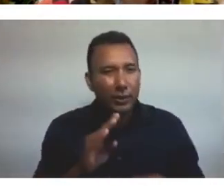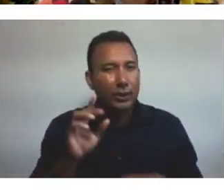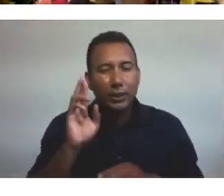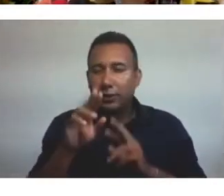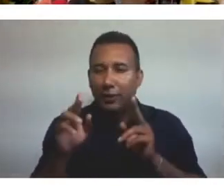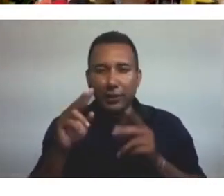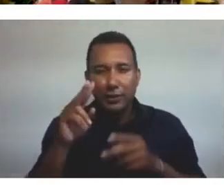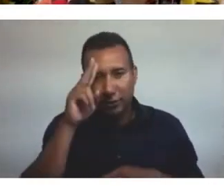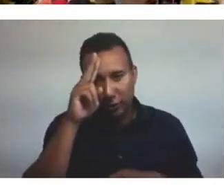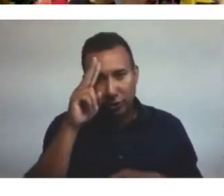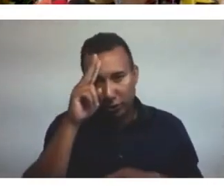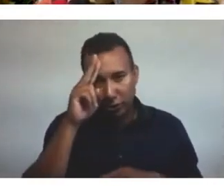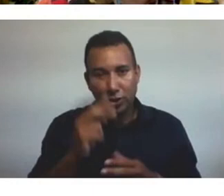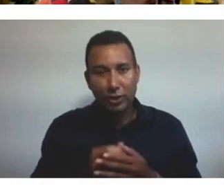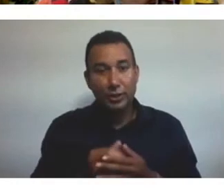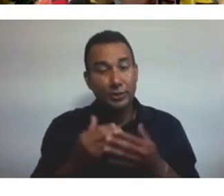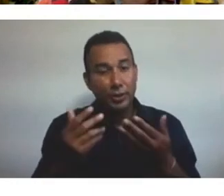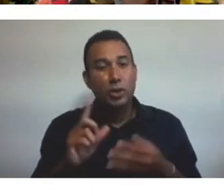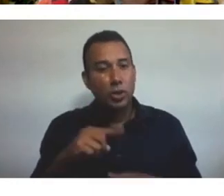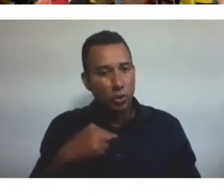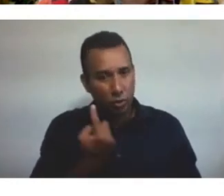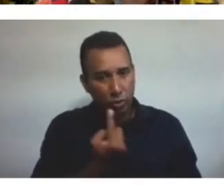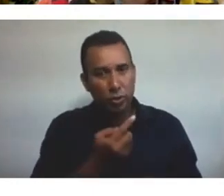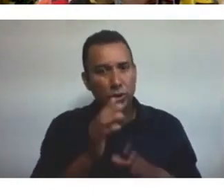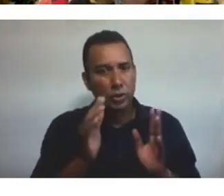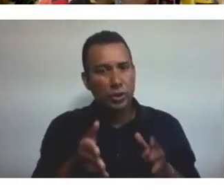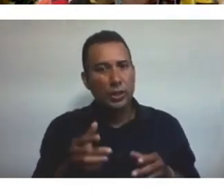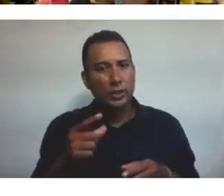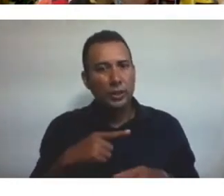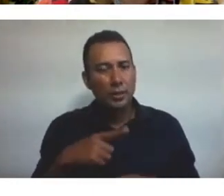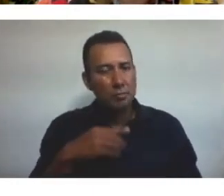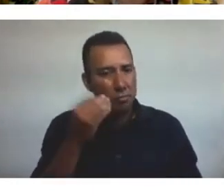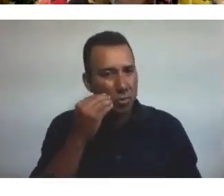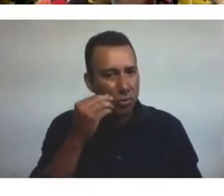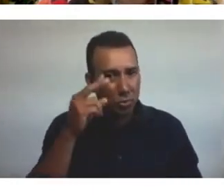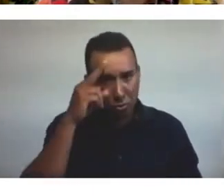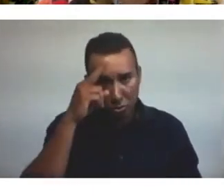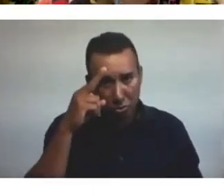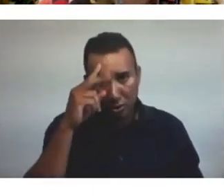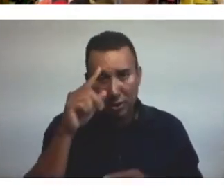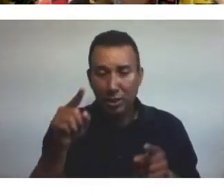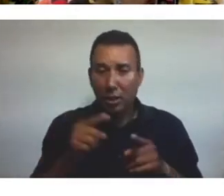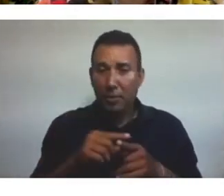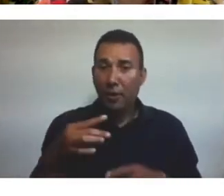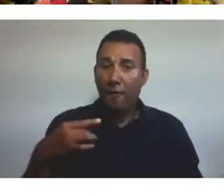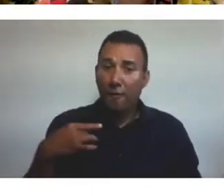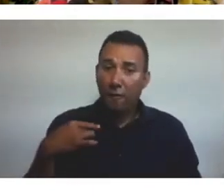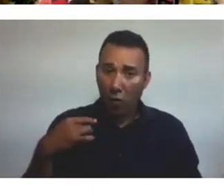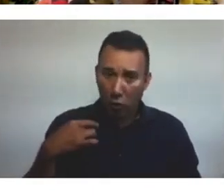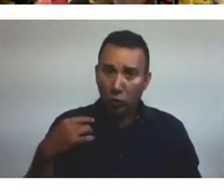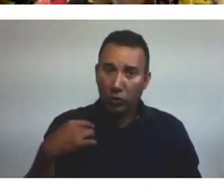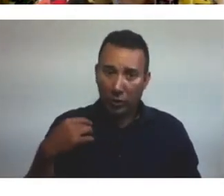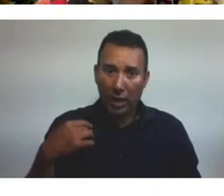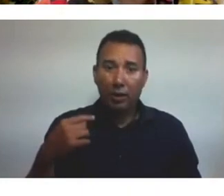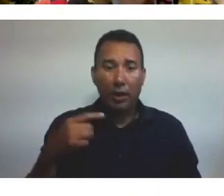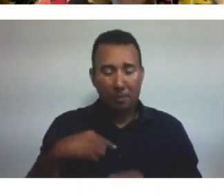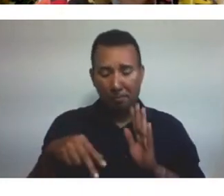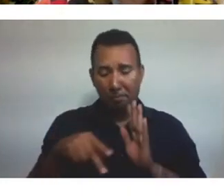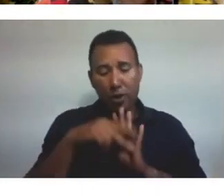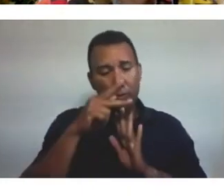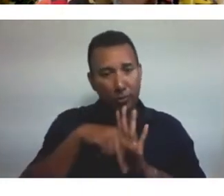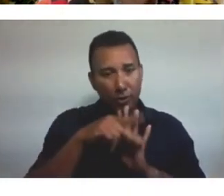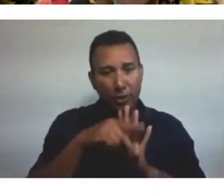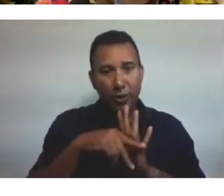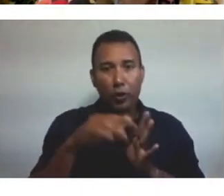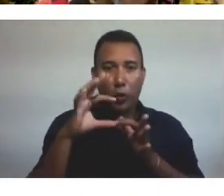histórias. E nós disponibilizamos também essas histórias dos voluntários que fazem parte do projeto no